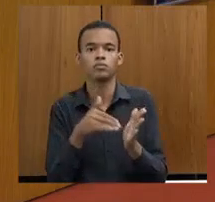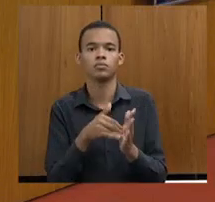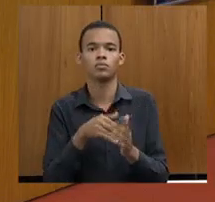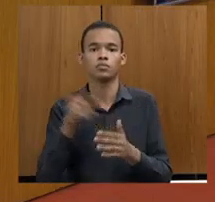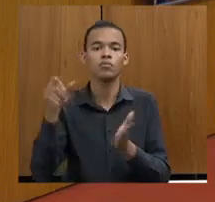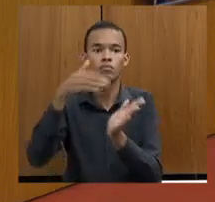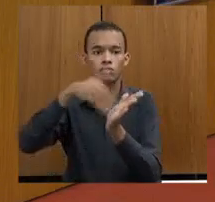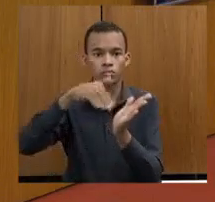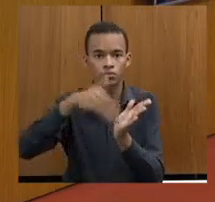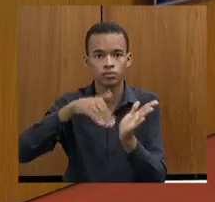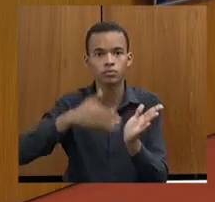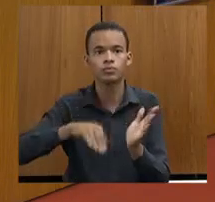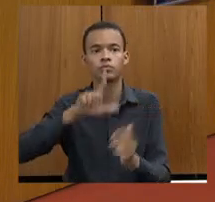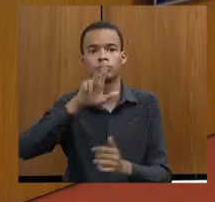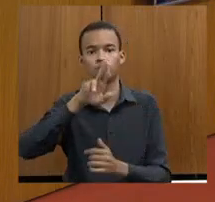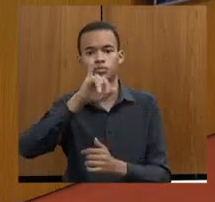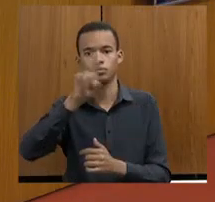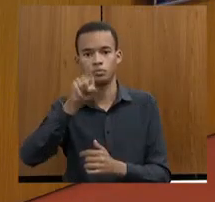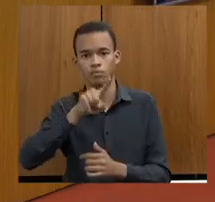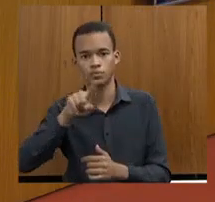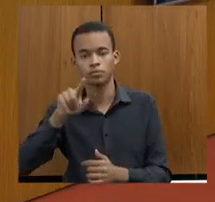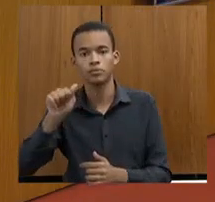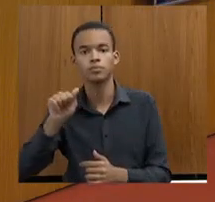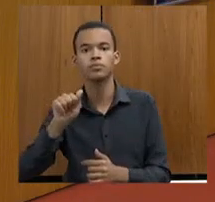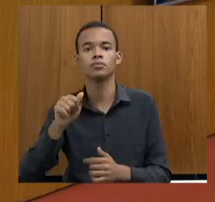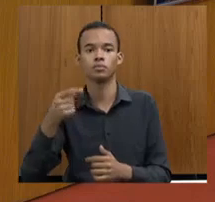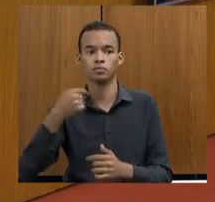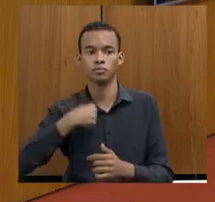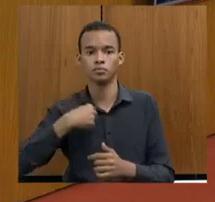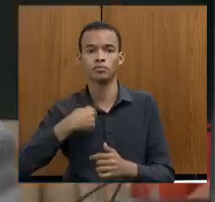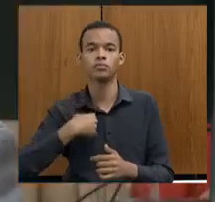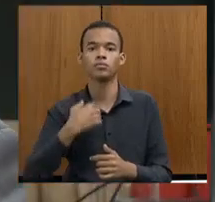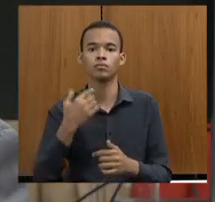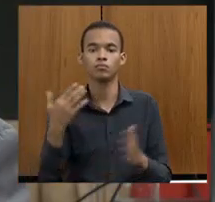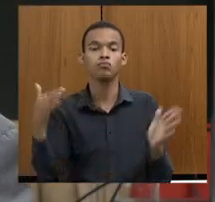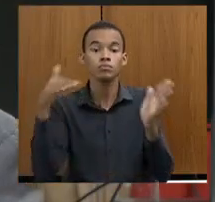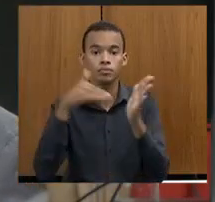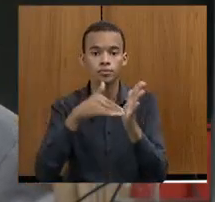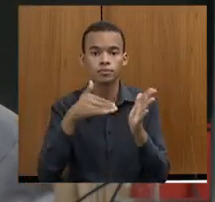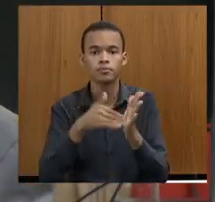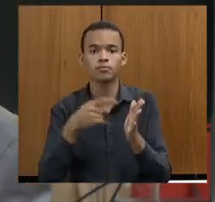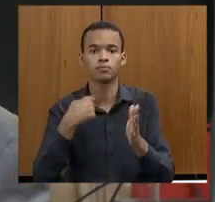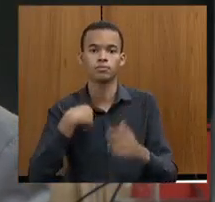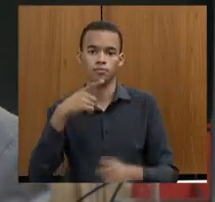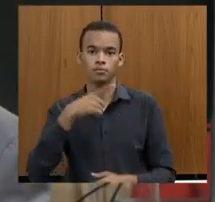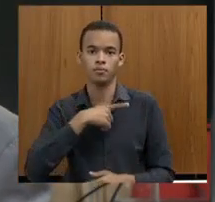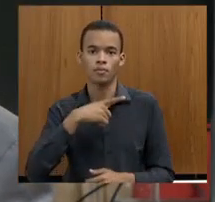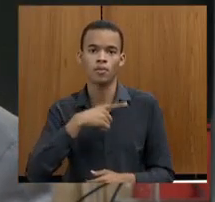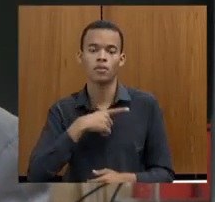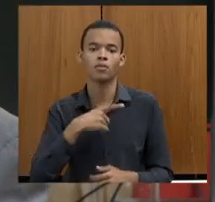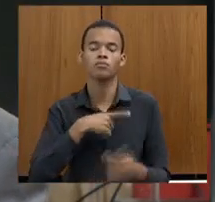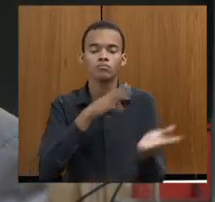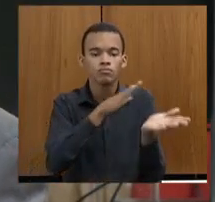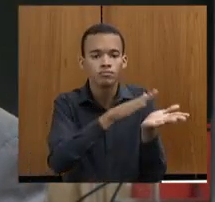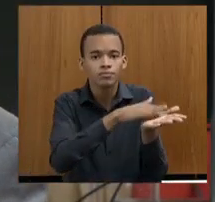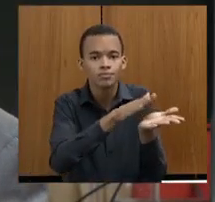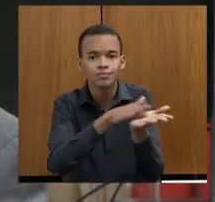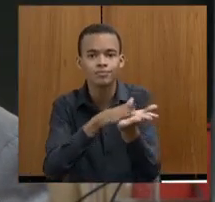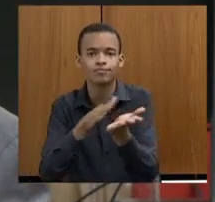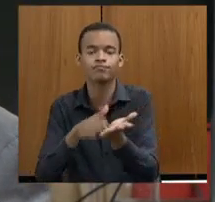Luiza e meu secretário de governo Igor eu no final eu tenho que parabenizar